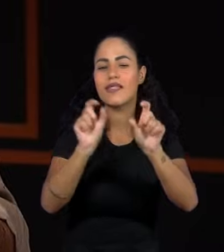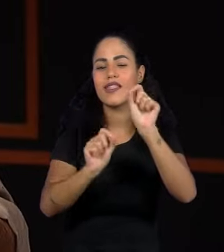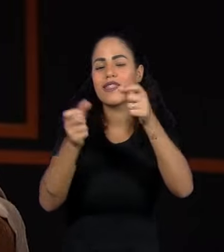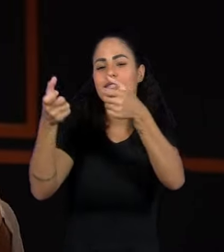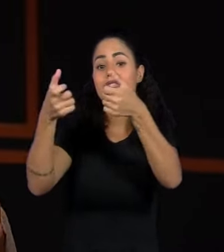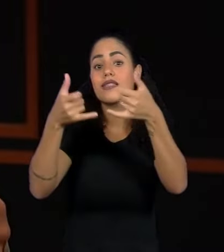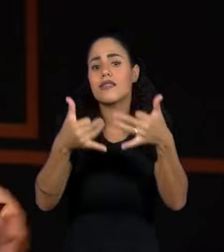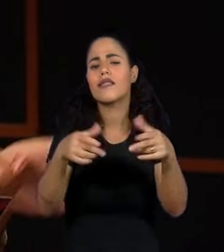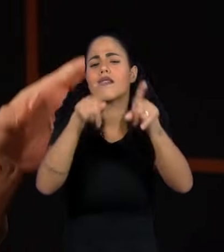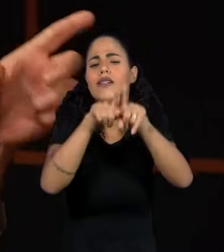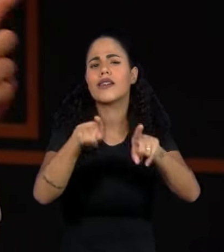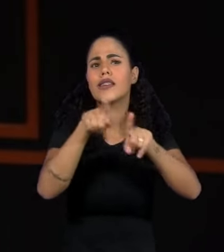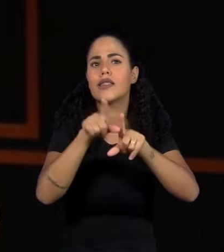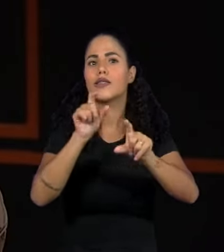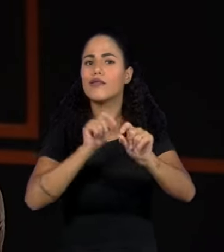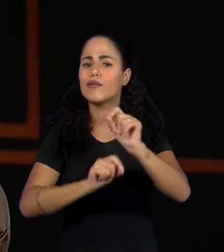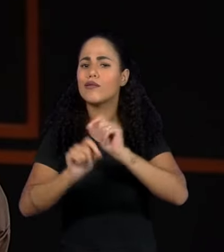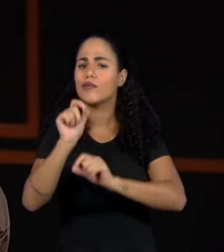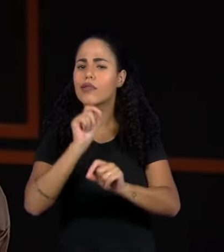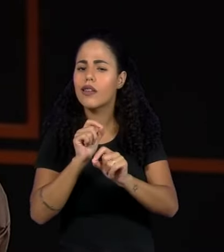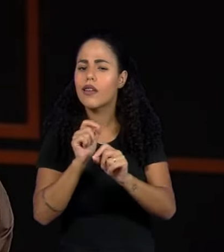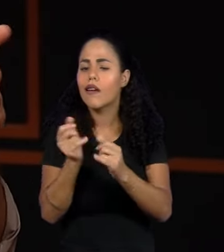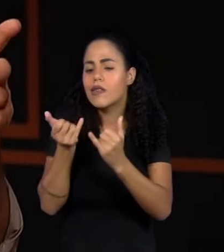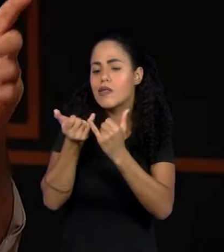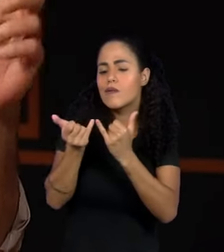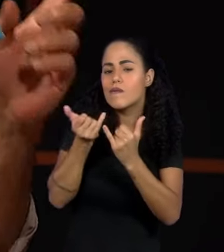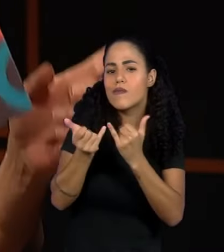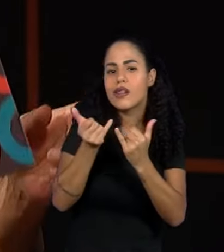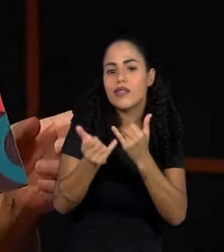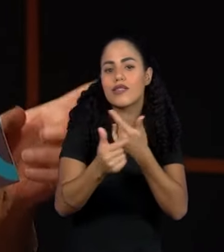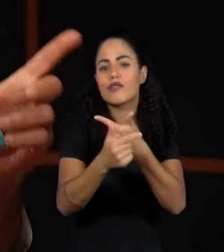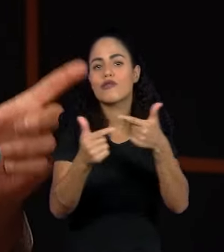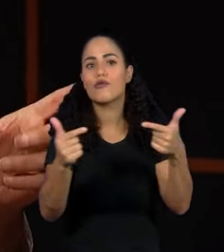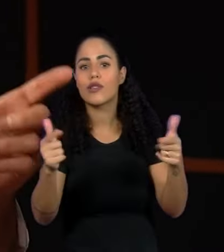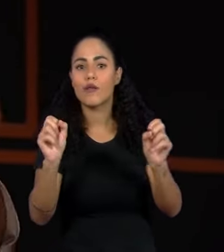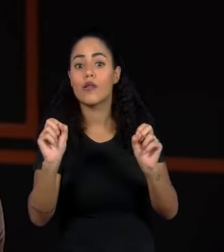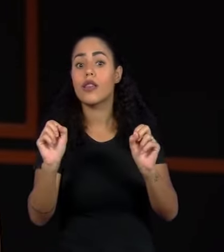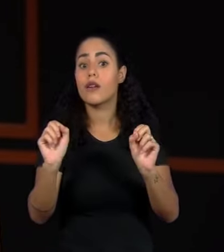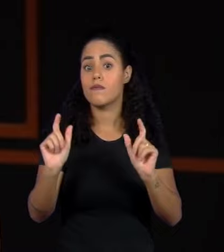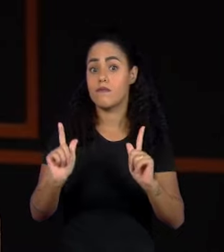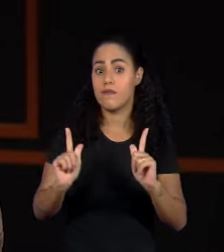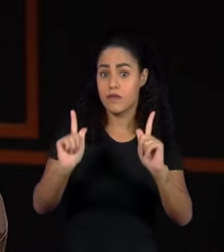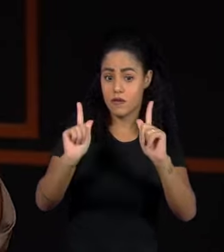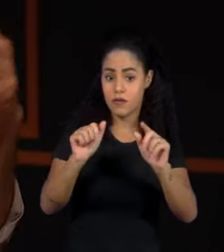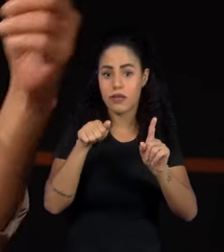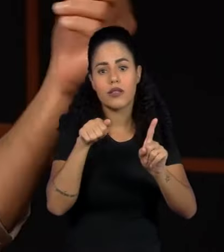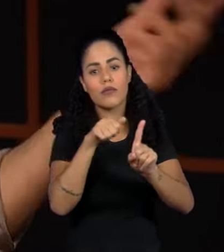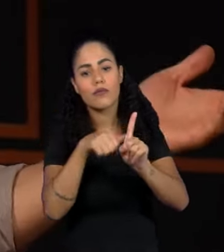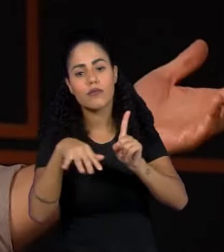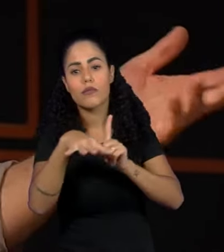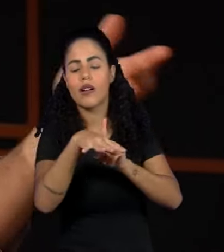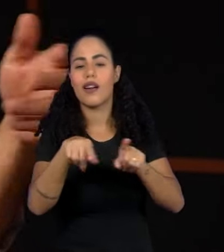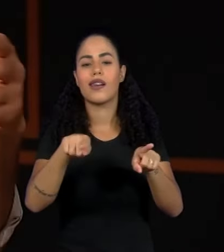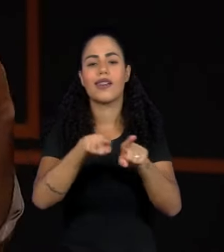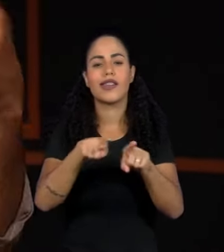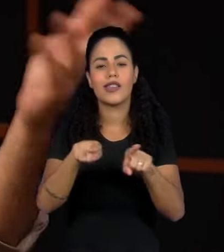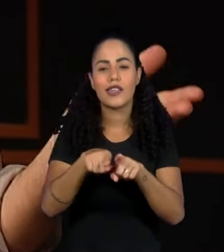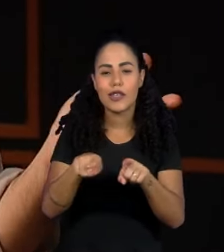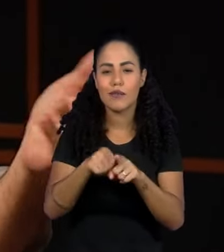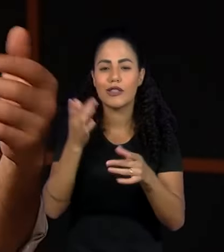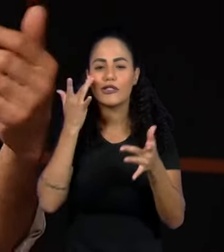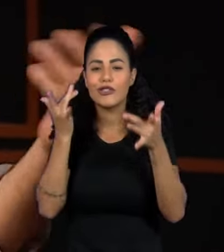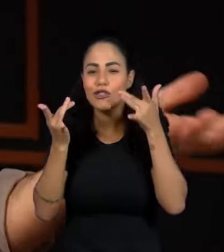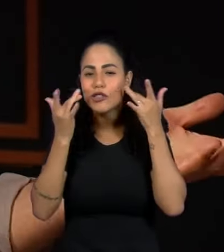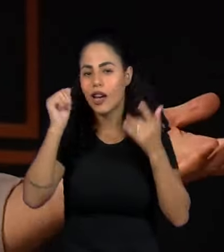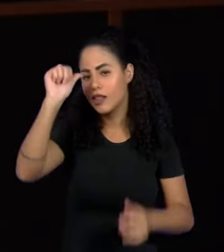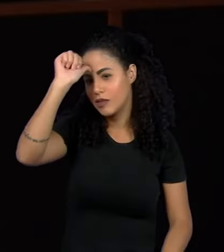e, inclusive, traçar um paralelo entre as manifestações culturais brasileiras e o teatro da Índia, da